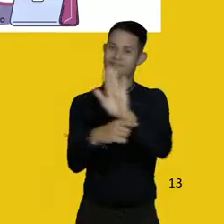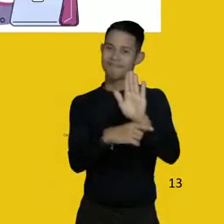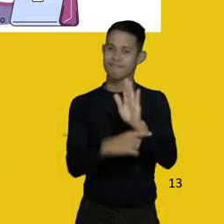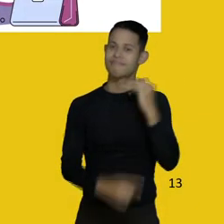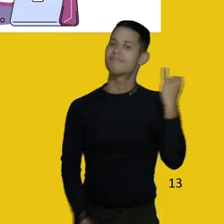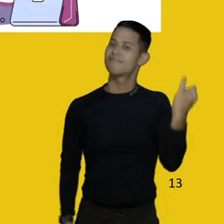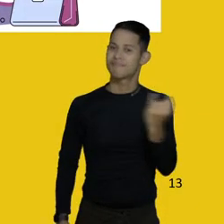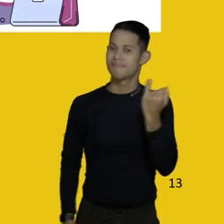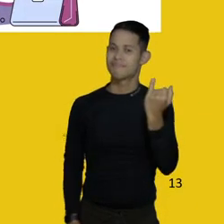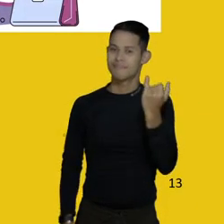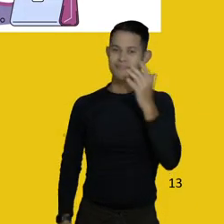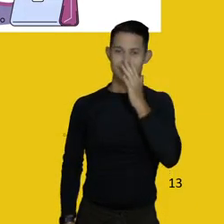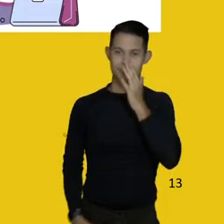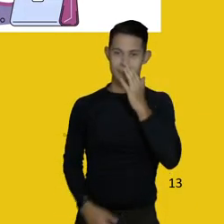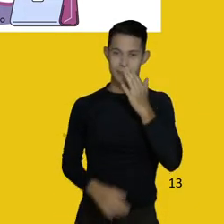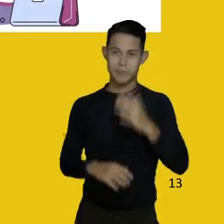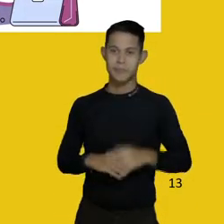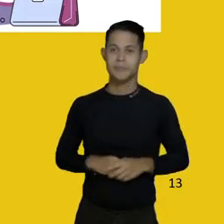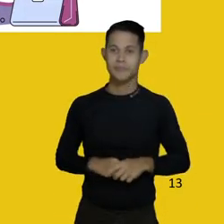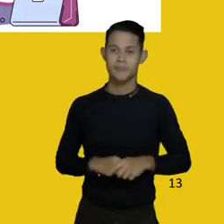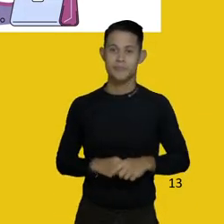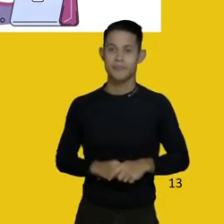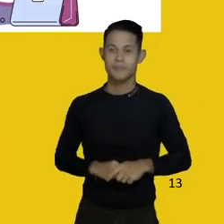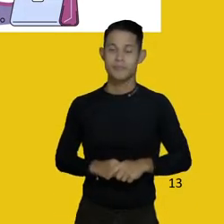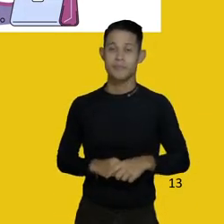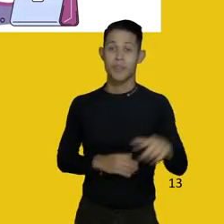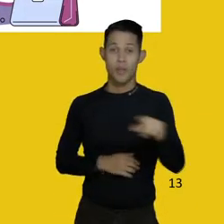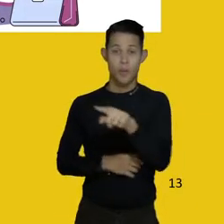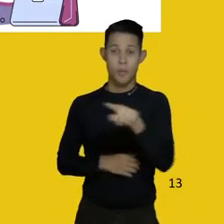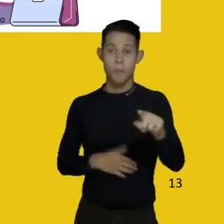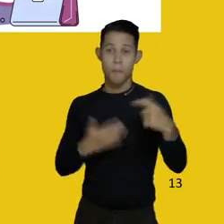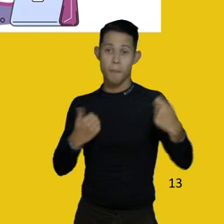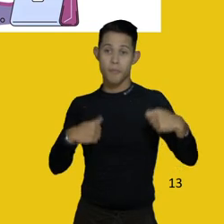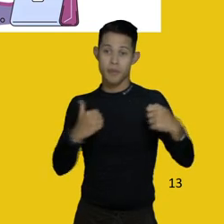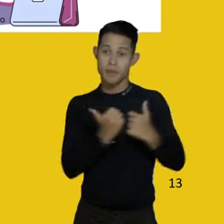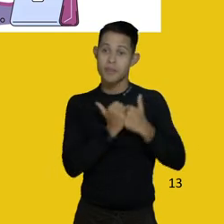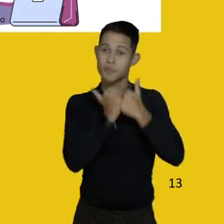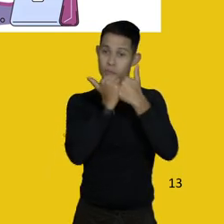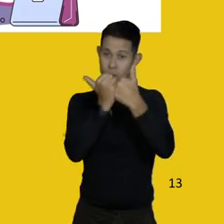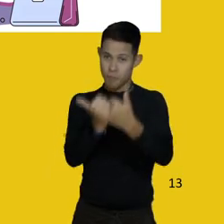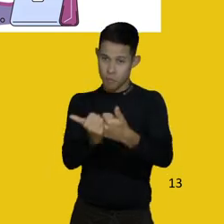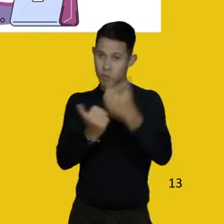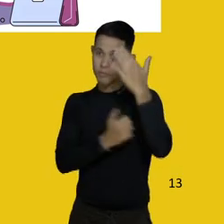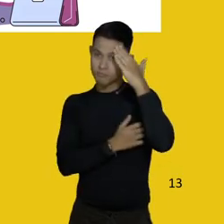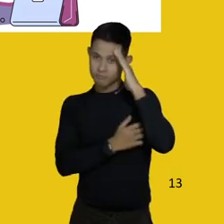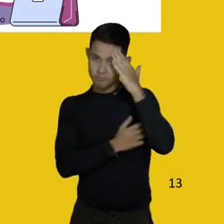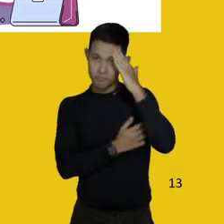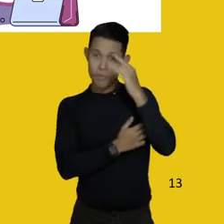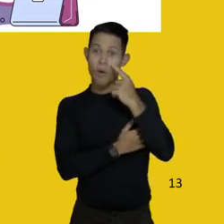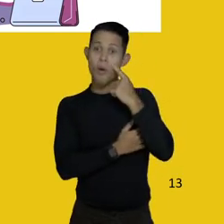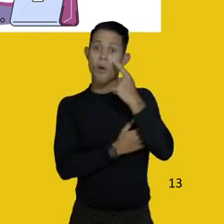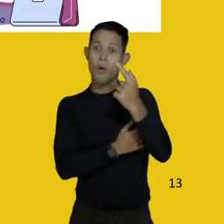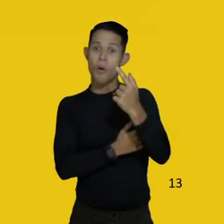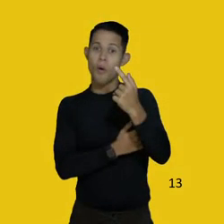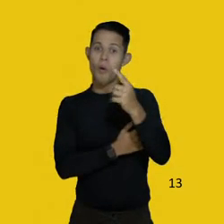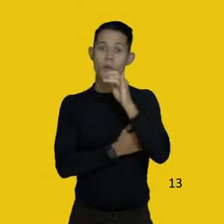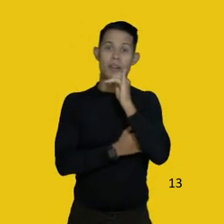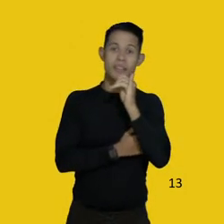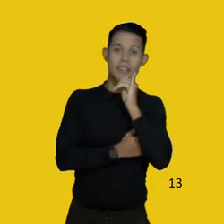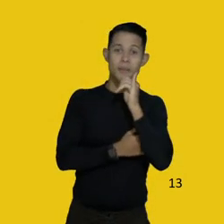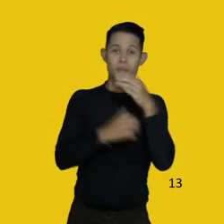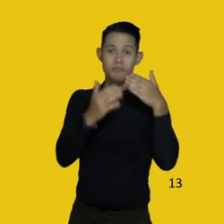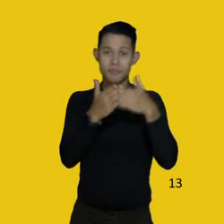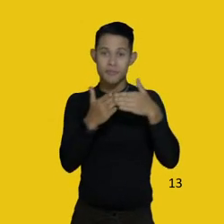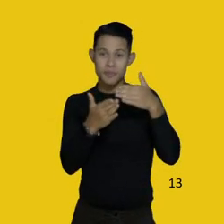né Eh eles precisam sim desse apoio e compreensão veja os exemplos das dificuldades